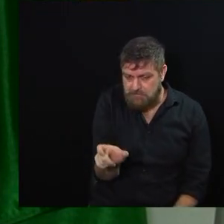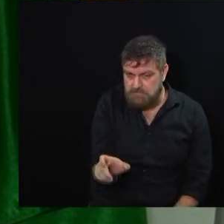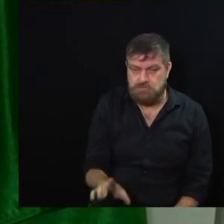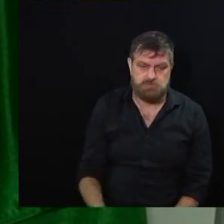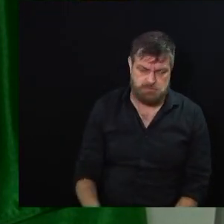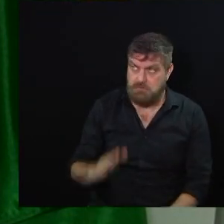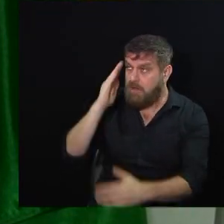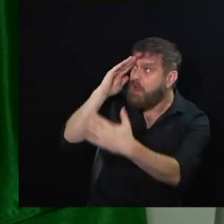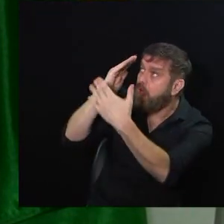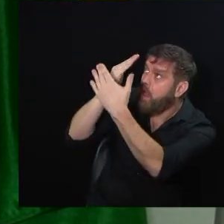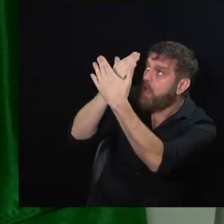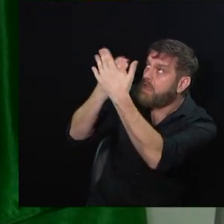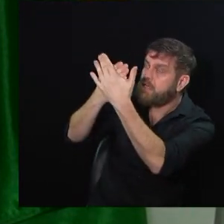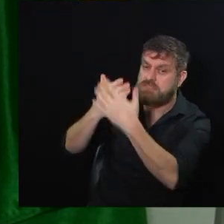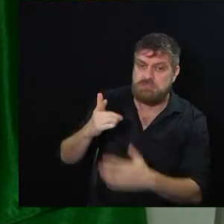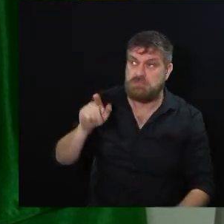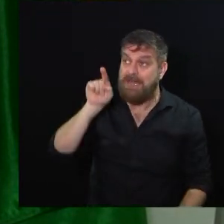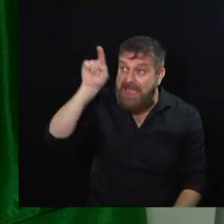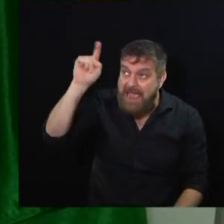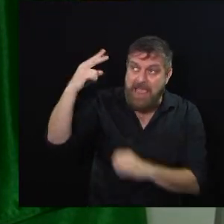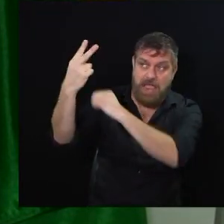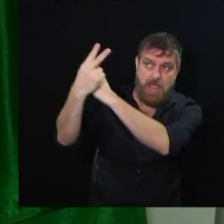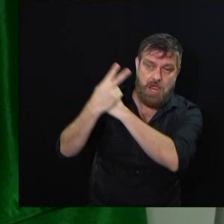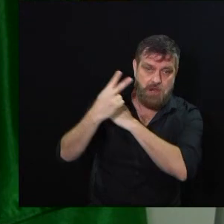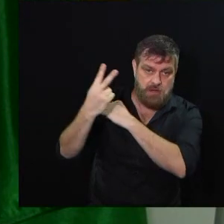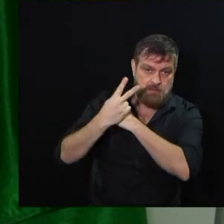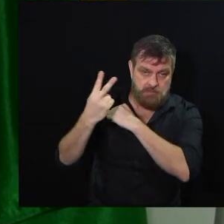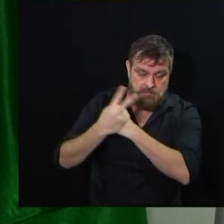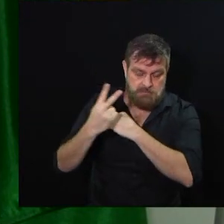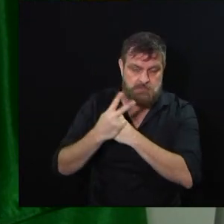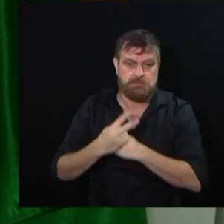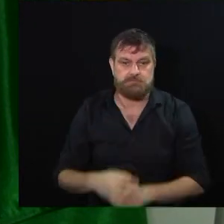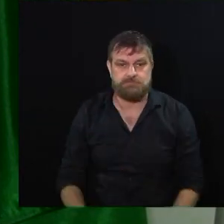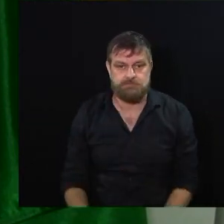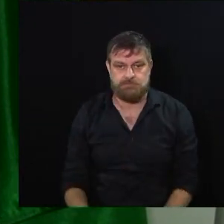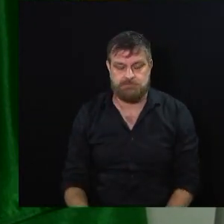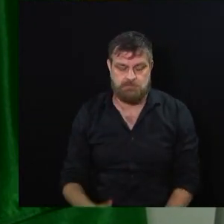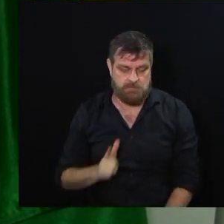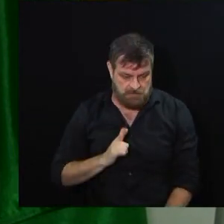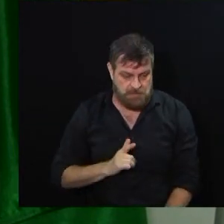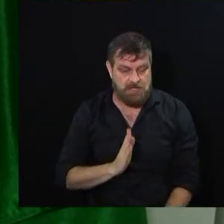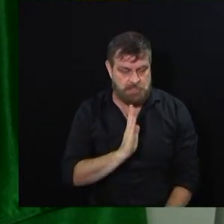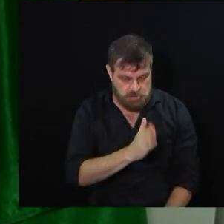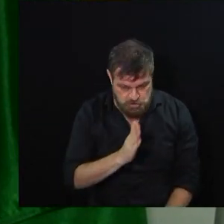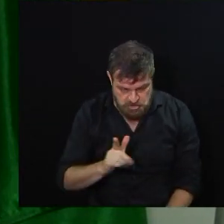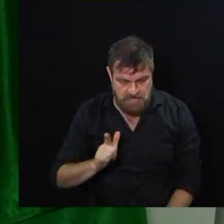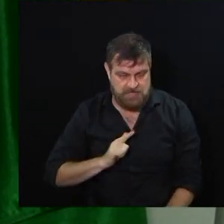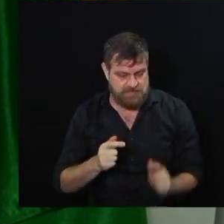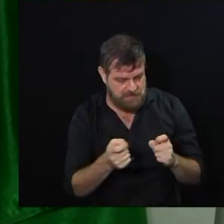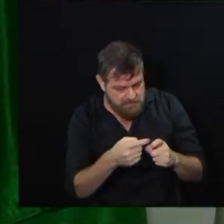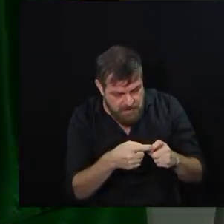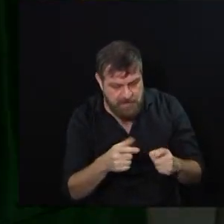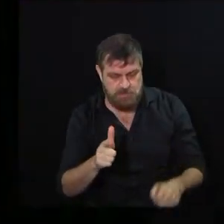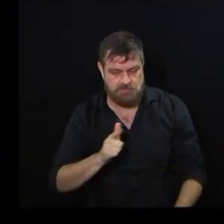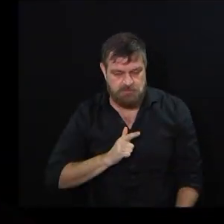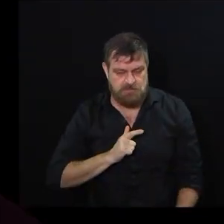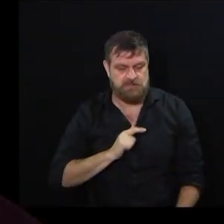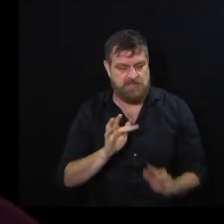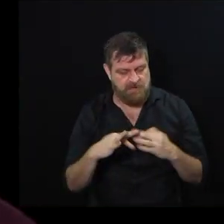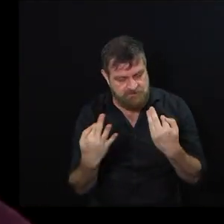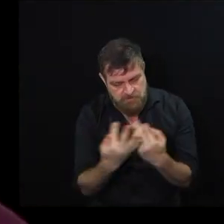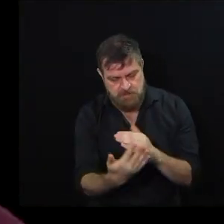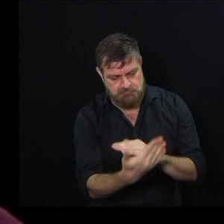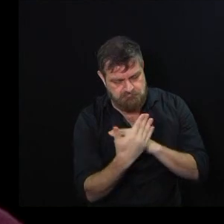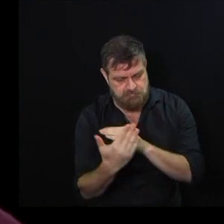sendo responsável em ajudá-la, além dos cuidados médicos, dos cuidados dos familiares, isto é comprovado.